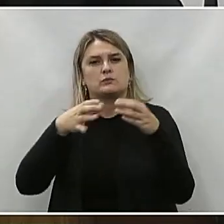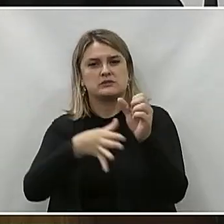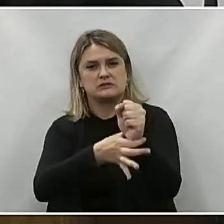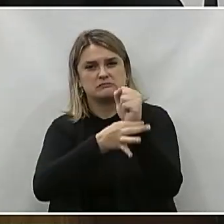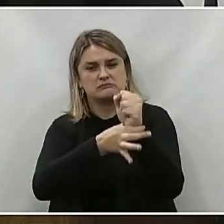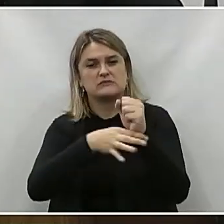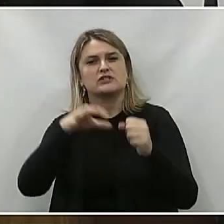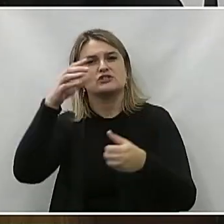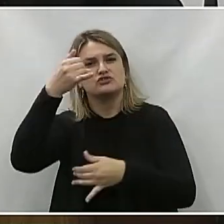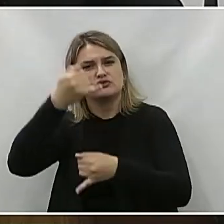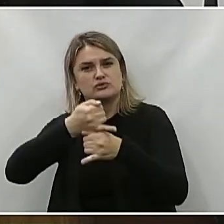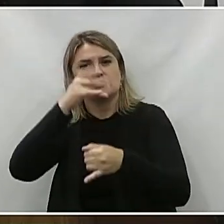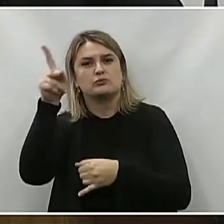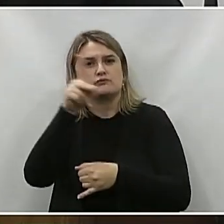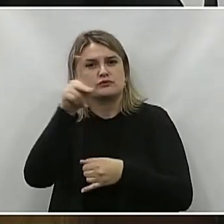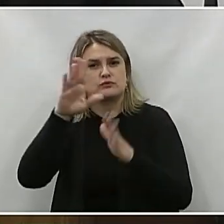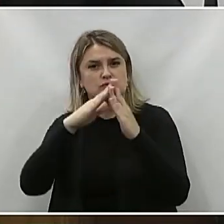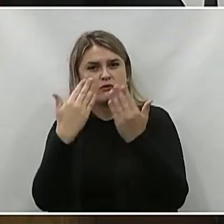A